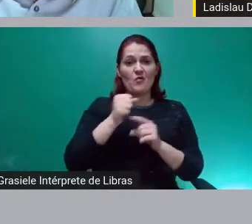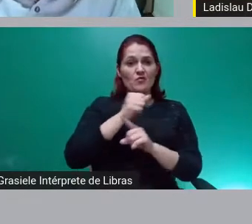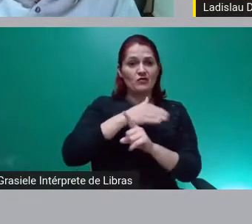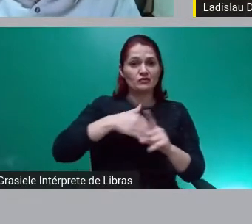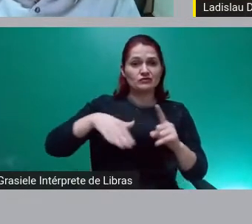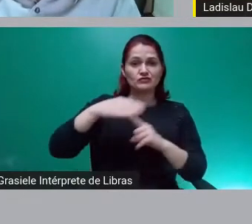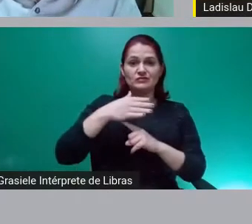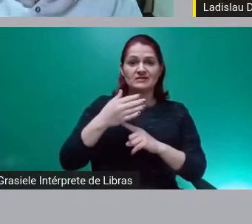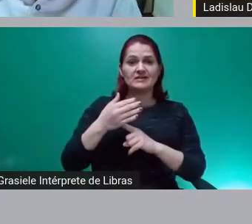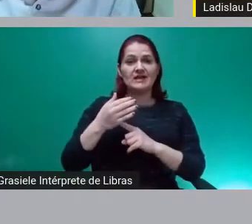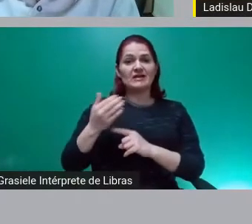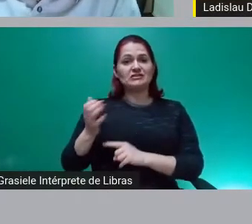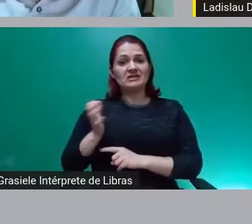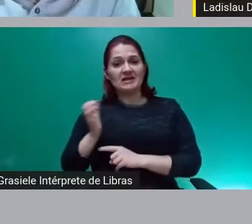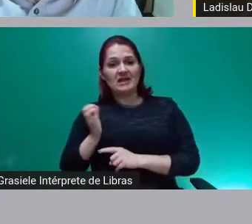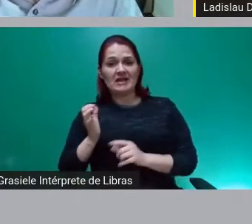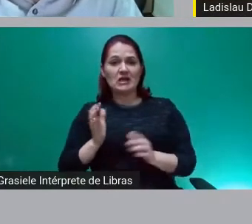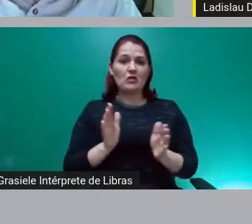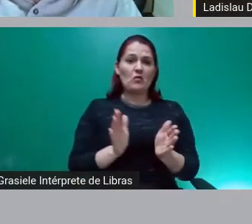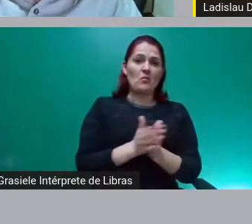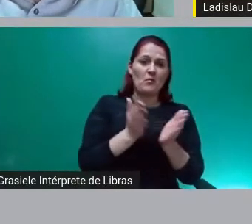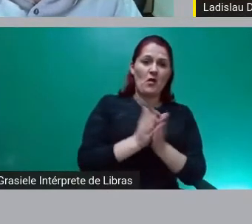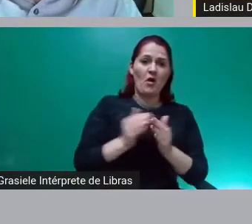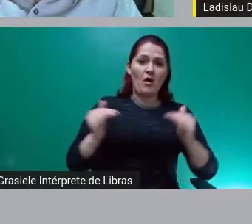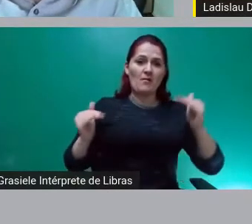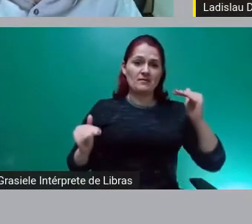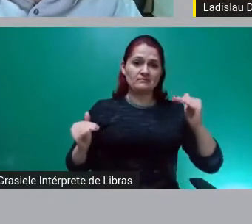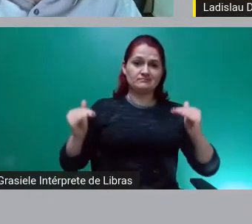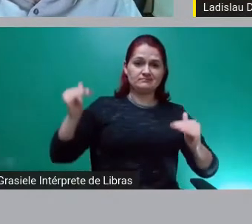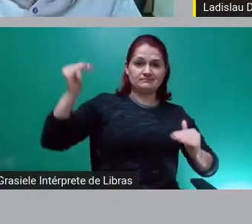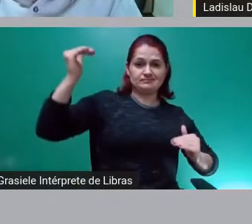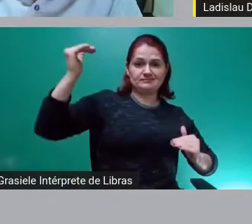solução para isso, existe muita discussão.